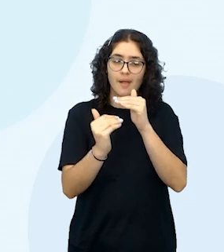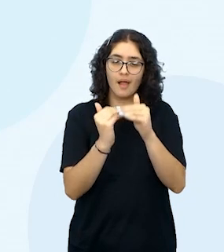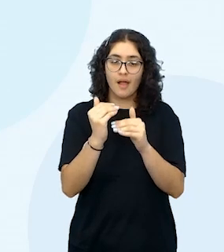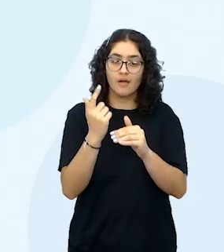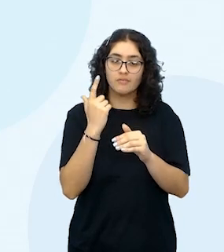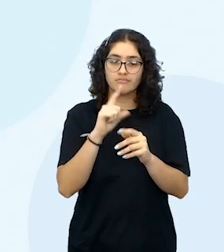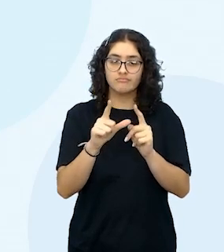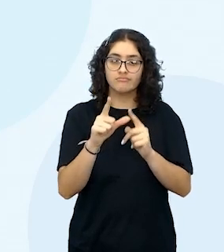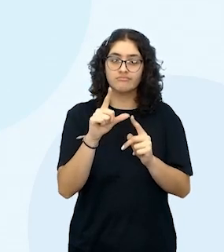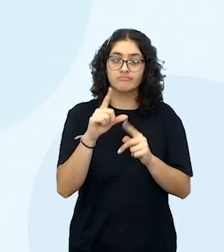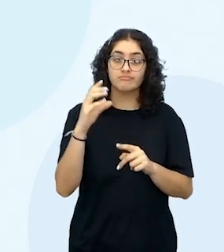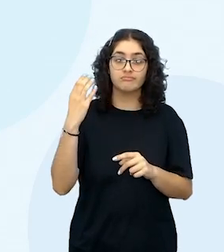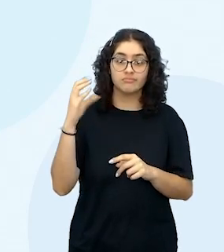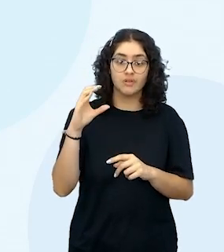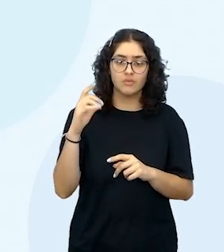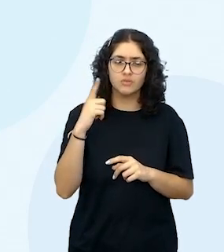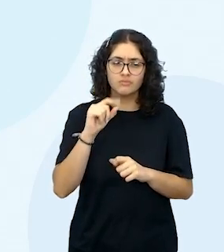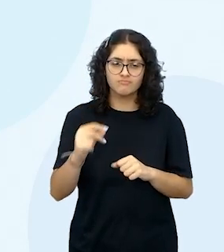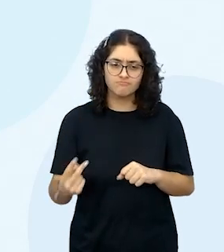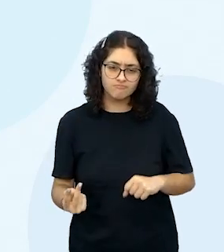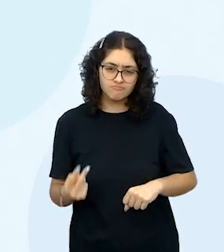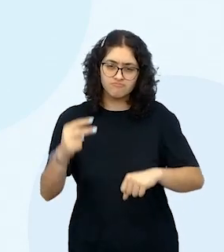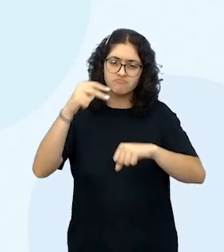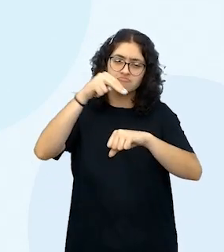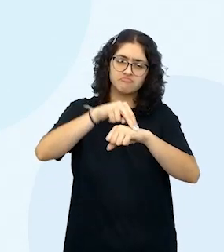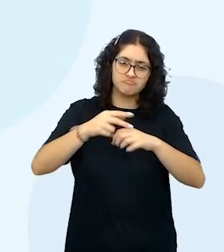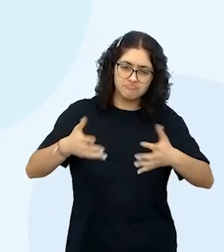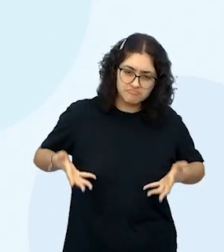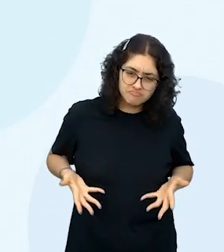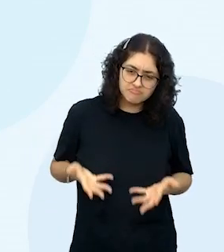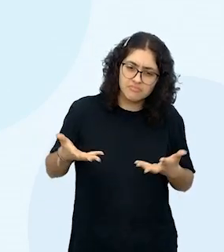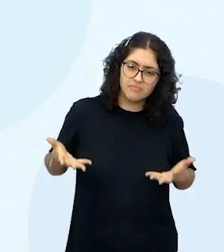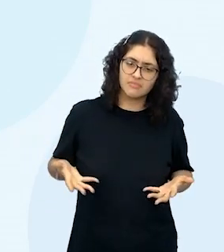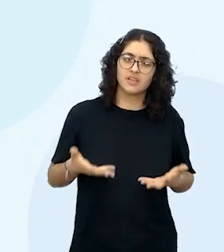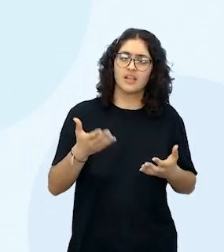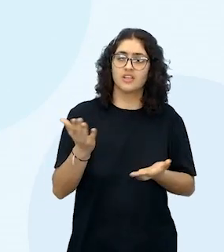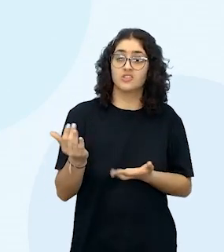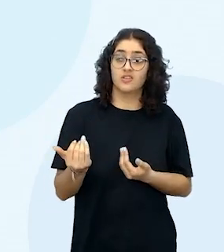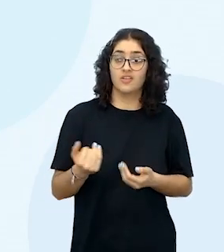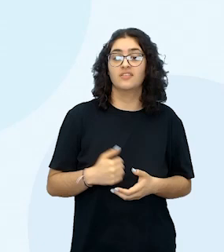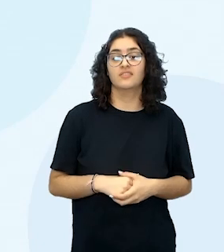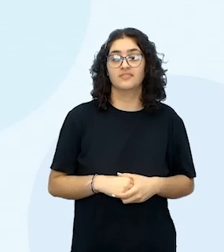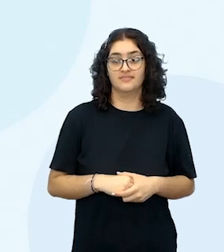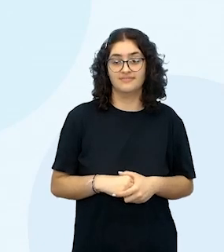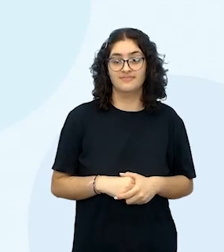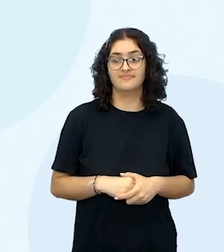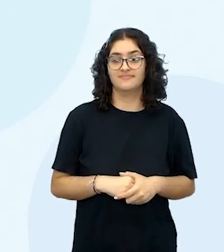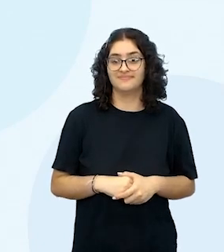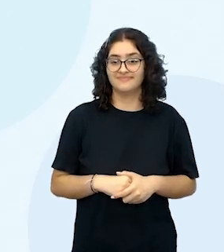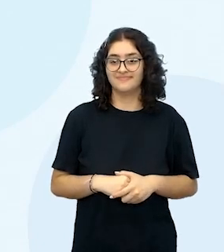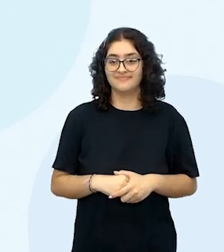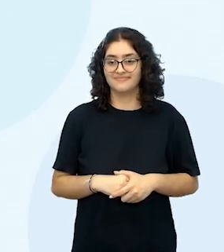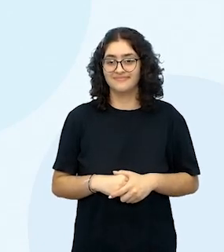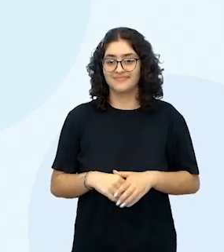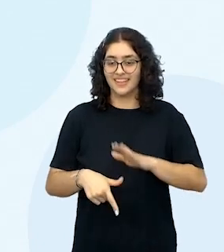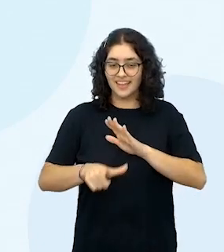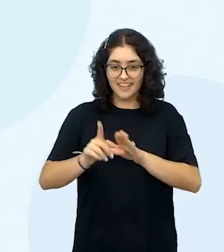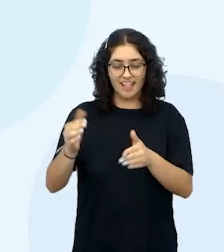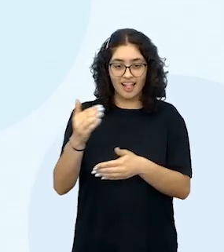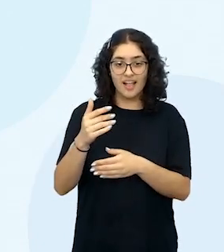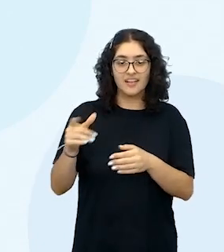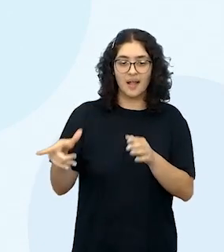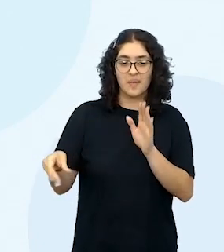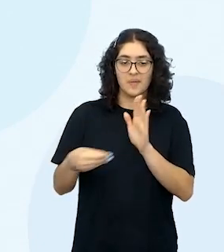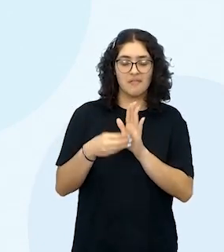resulta na valorização do protagonismo juvenil também, o que é muito bacana. E colocaram aqui protagonismo. Antes criticidade.